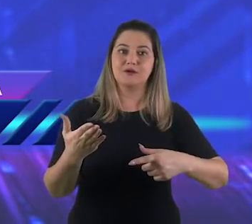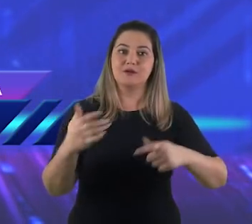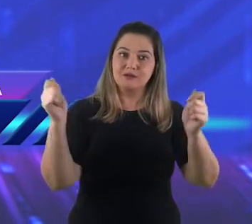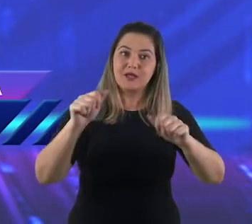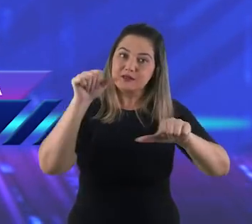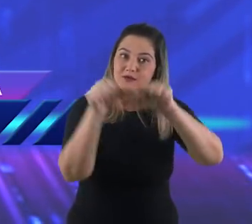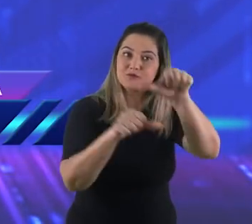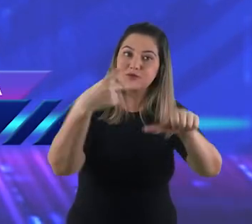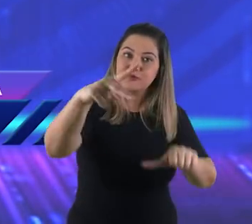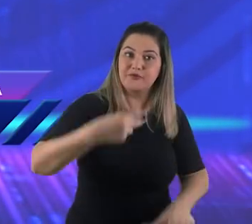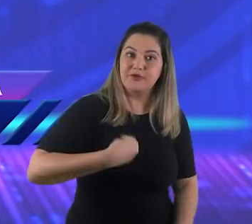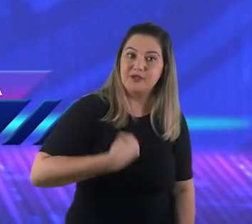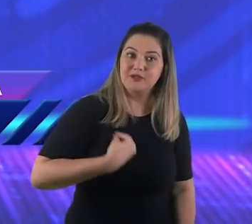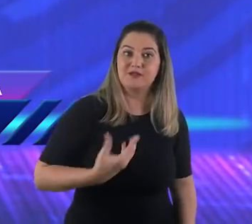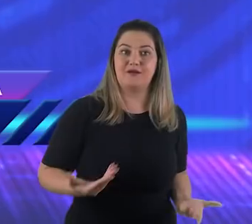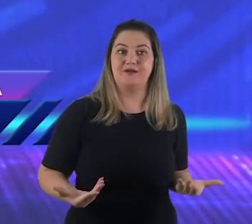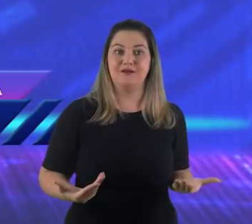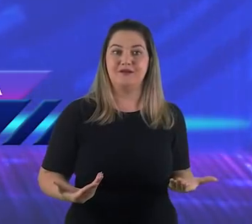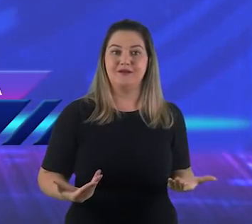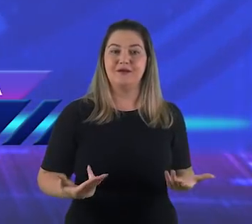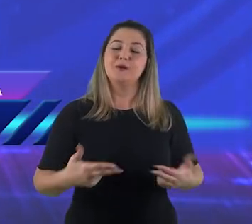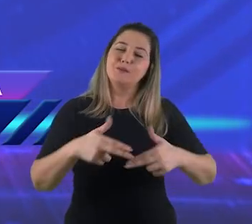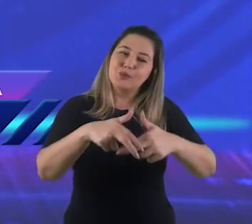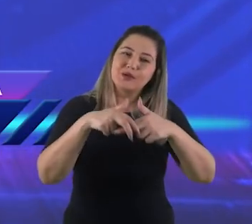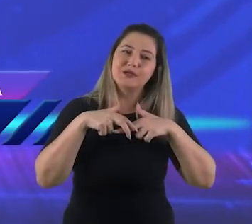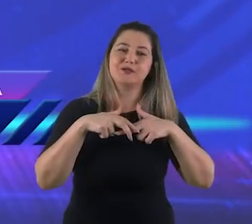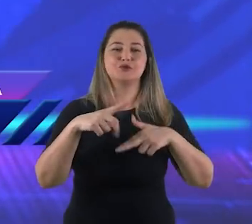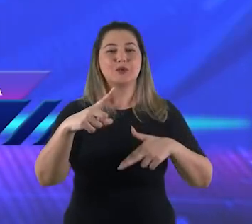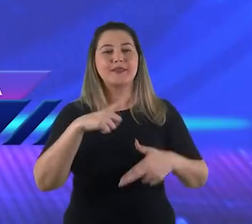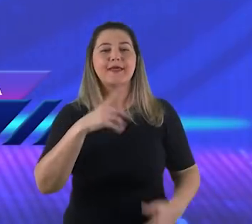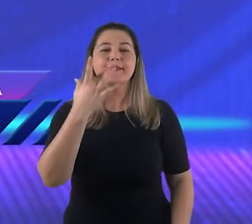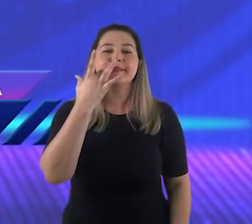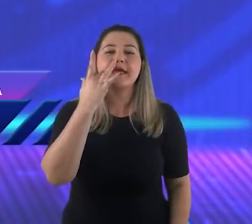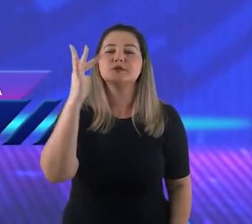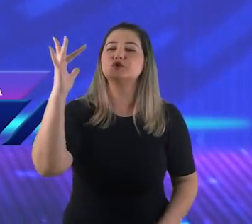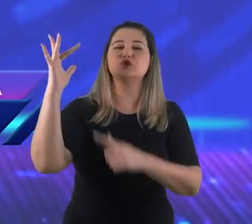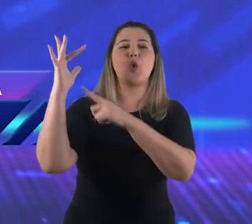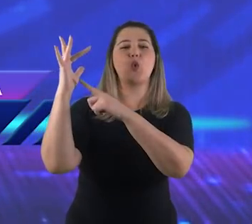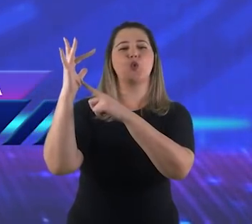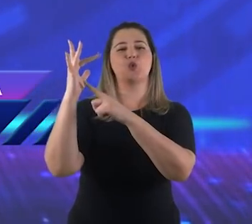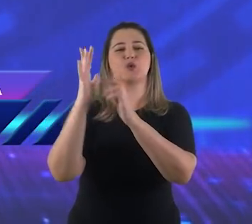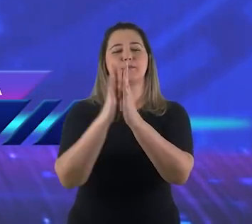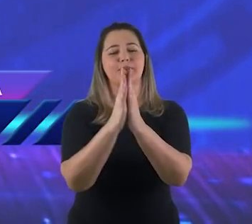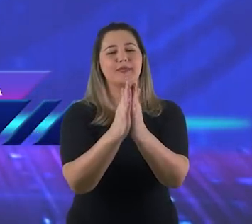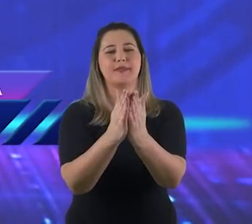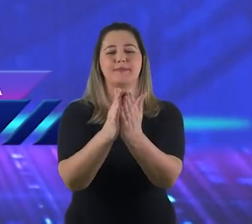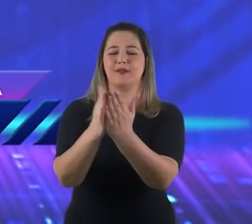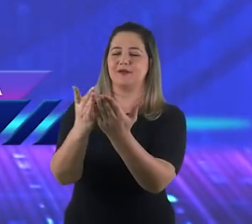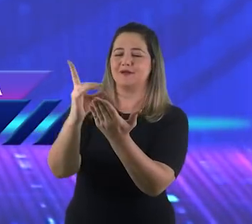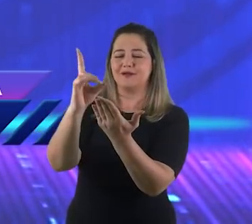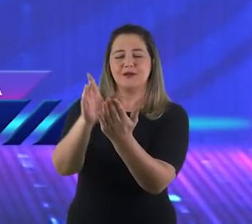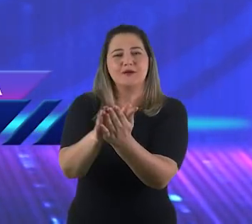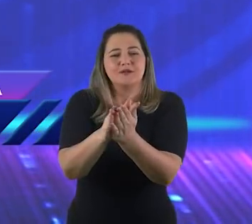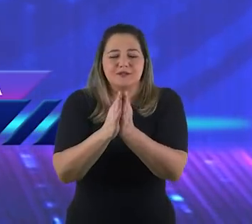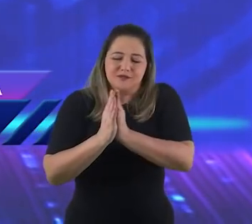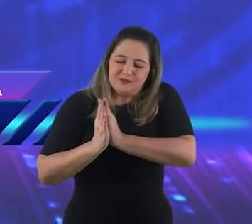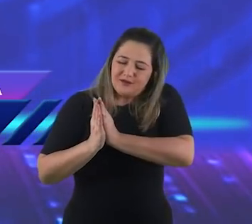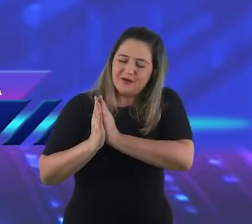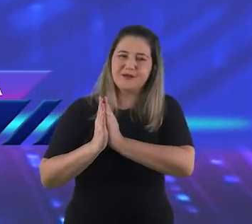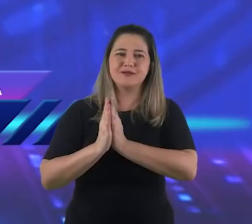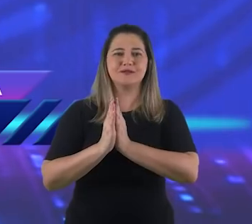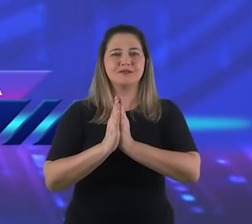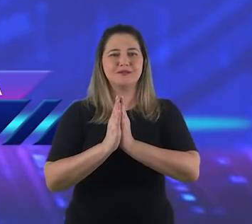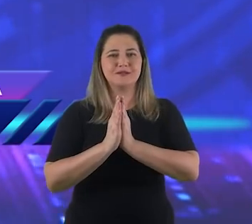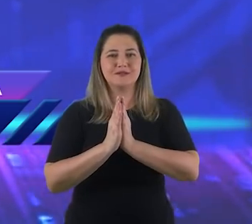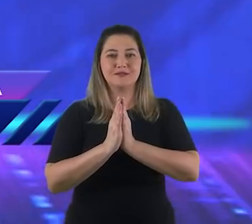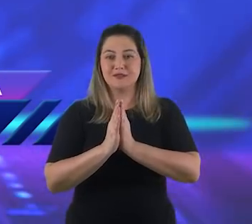Ele pode transformar a sua vida. Portanto, há um tesouro inestimável em nossas mãos. E muita